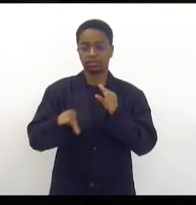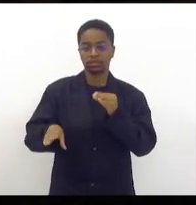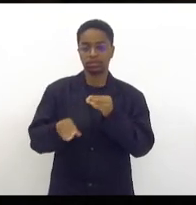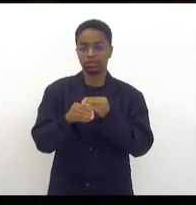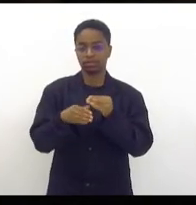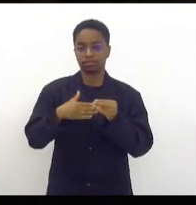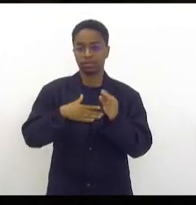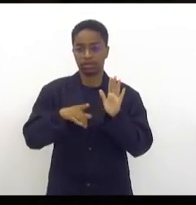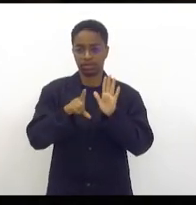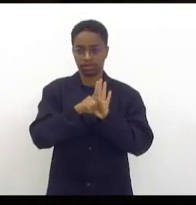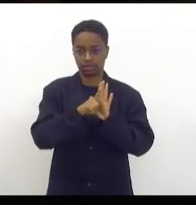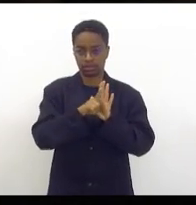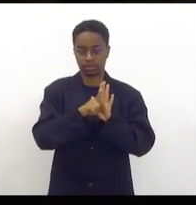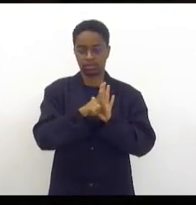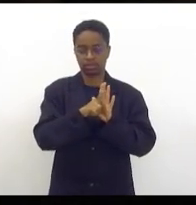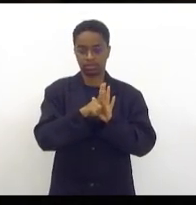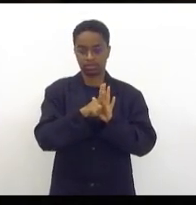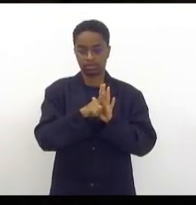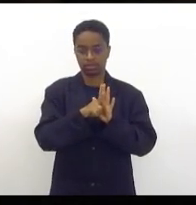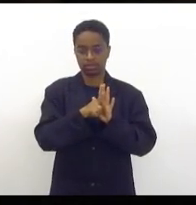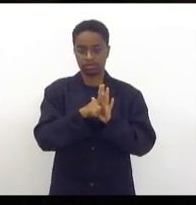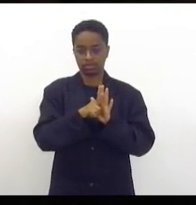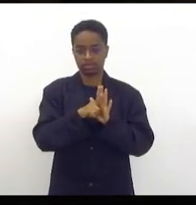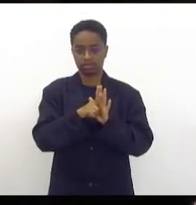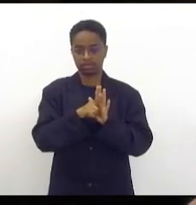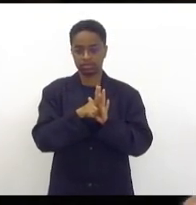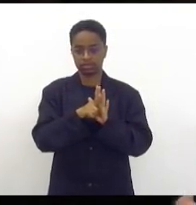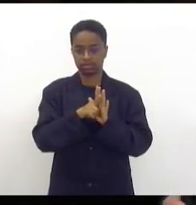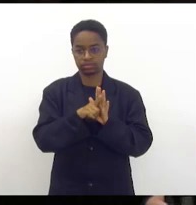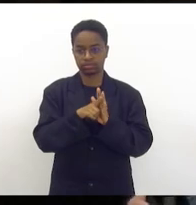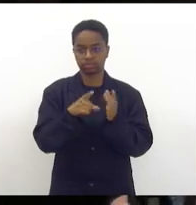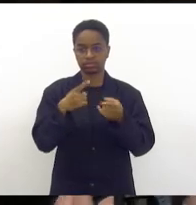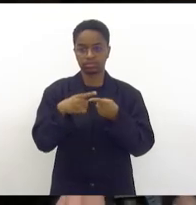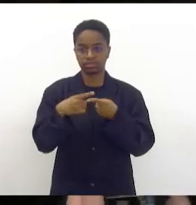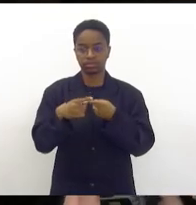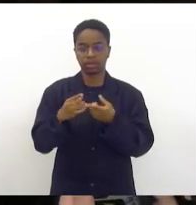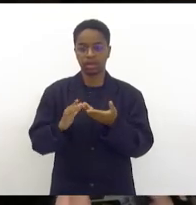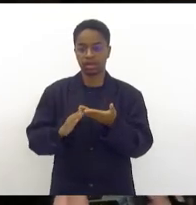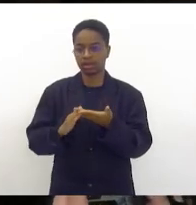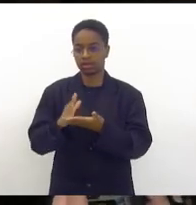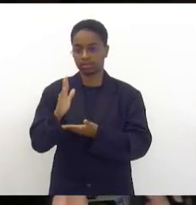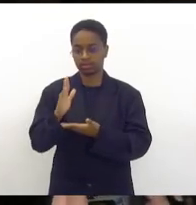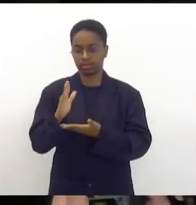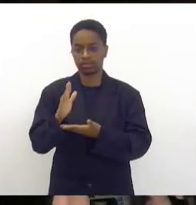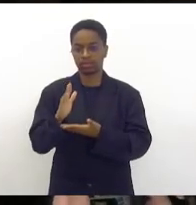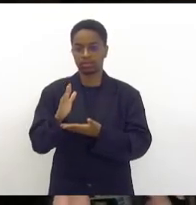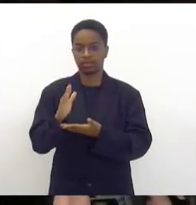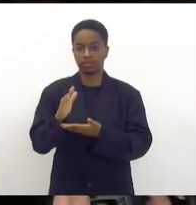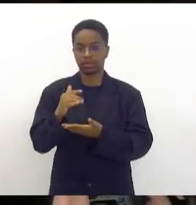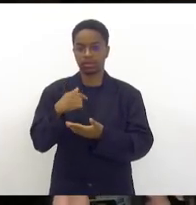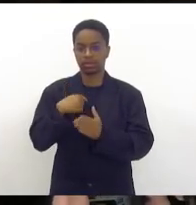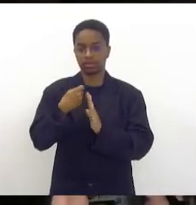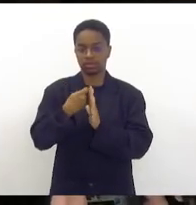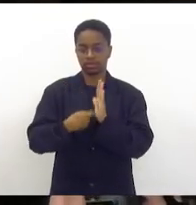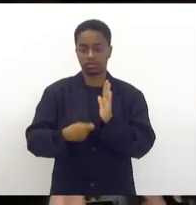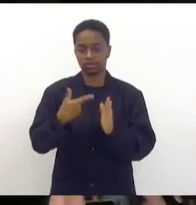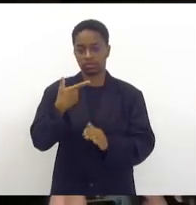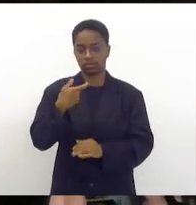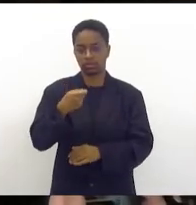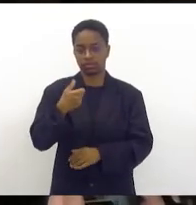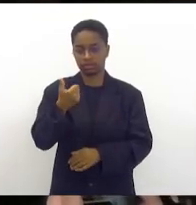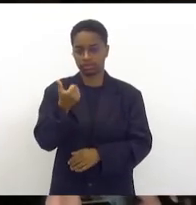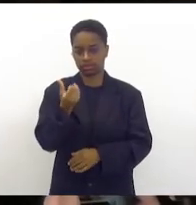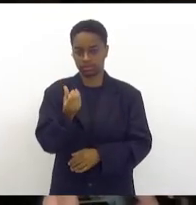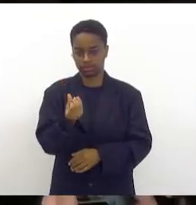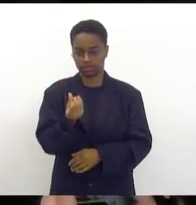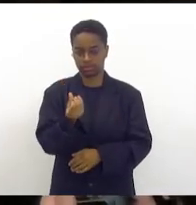lei. Uma lei que foi aprovada. Eu produzi essa lei no ano de